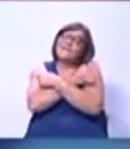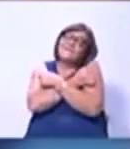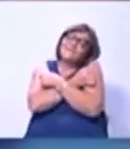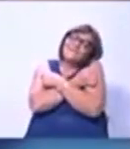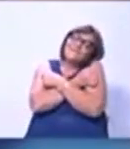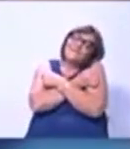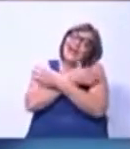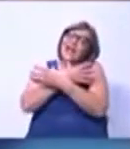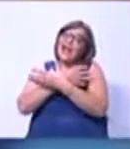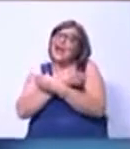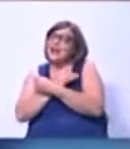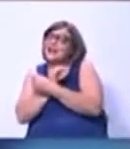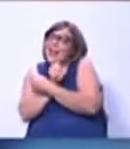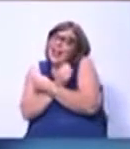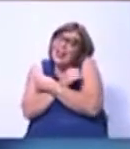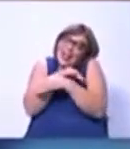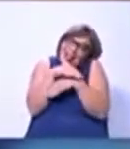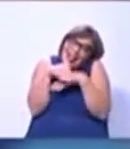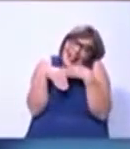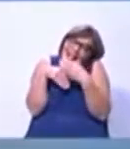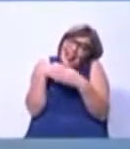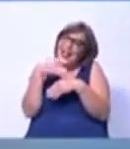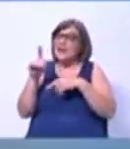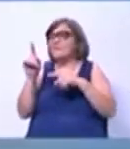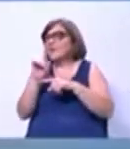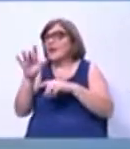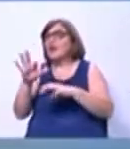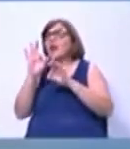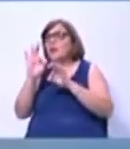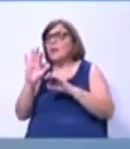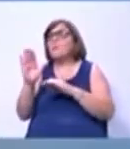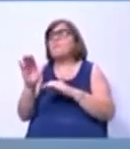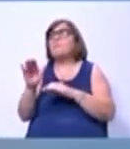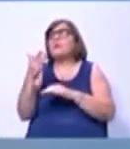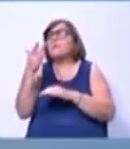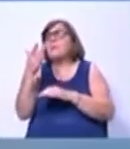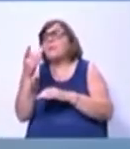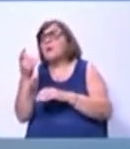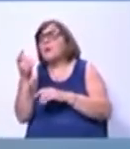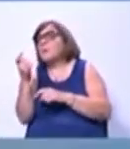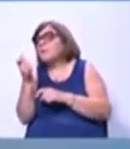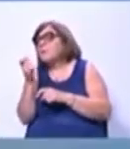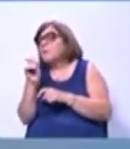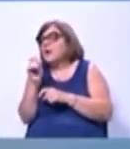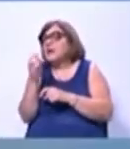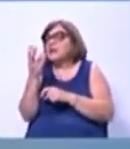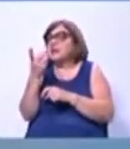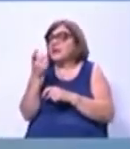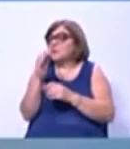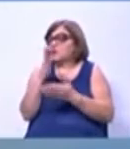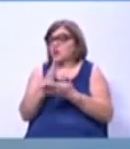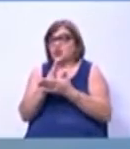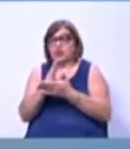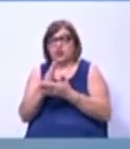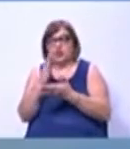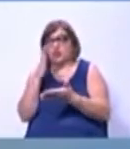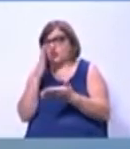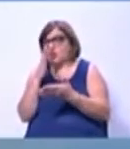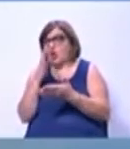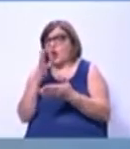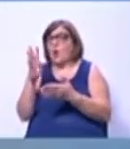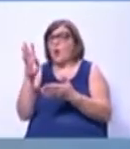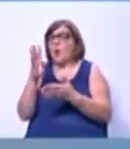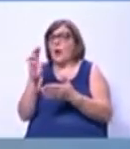gostam de estar tipo rap, muito aconchegadinhos. Isso é normal nos primeiros tempos, muito, não é? São naqueles muito pequeninos. Três vezes que nós chamamos o